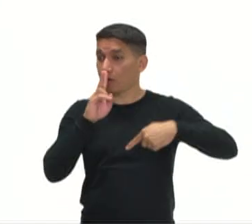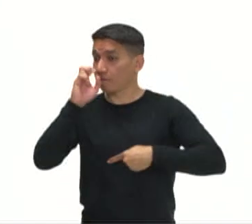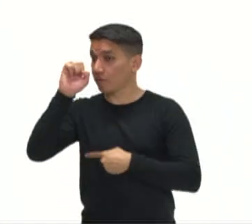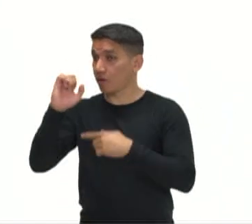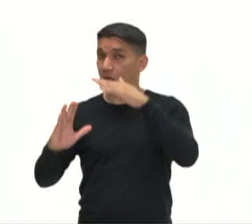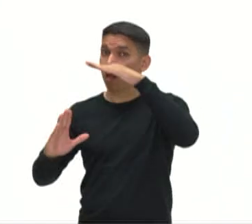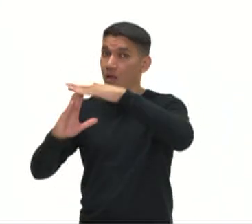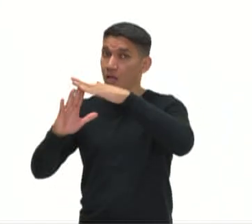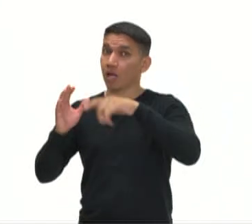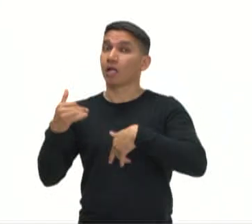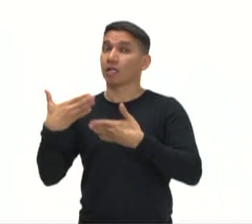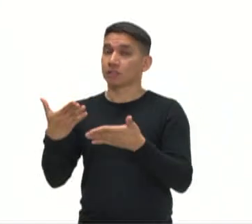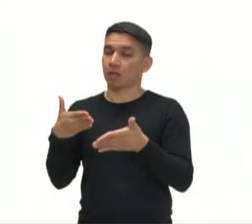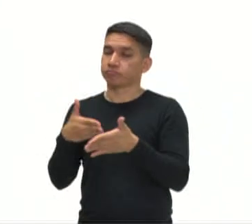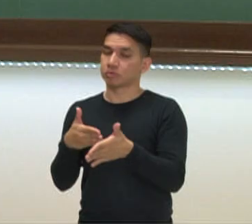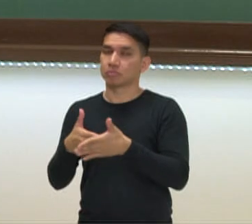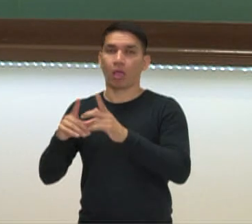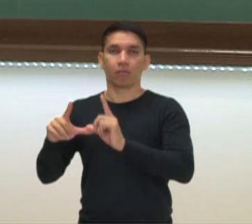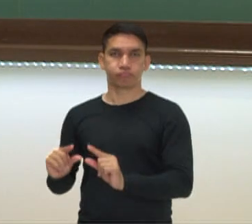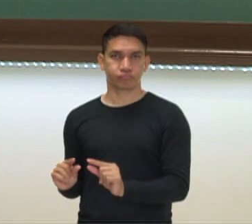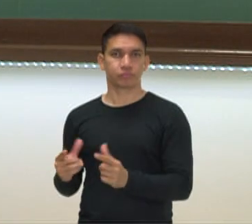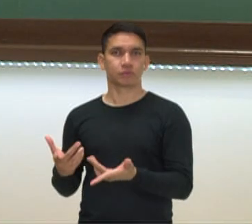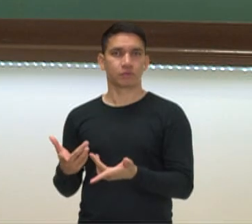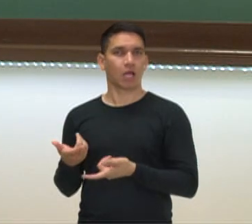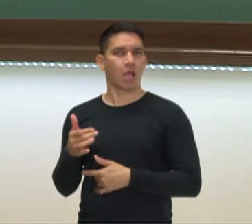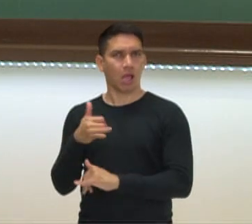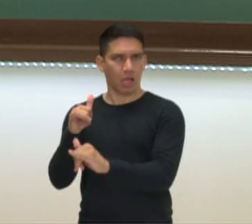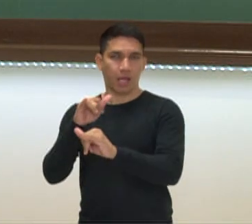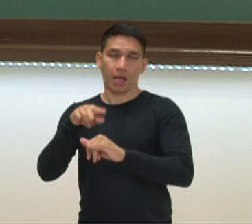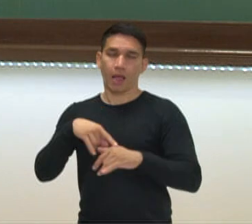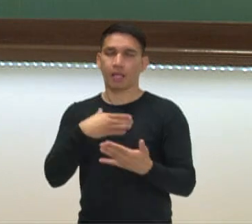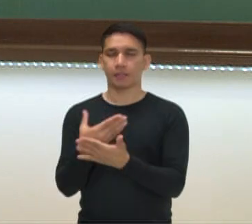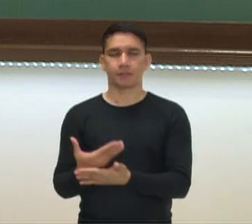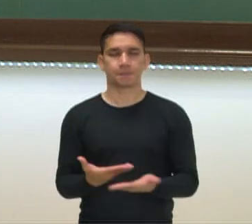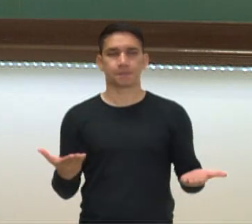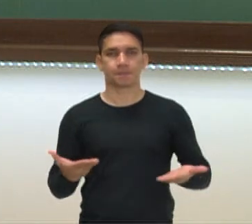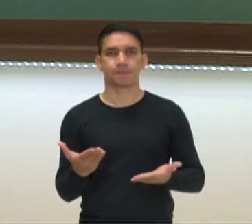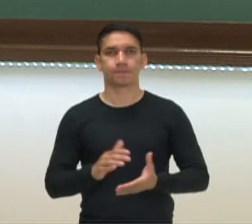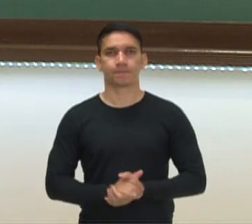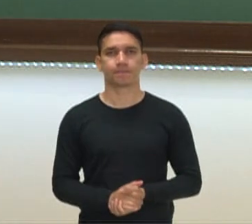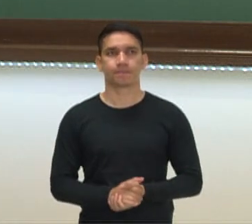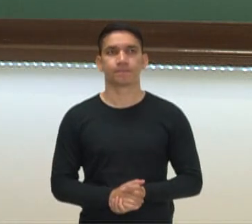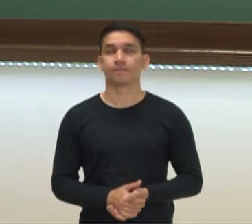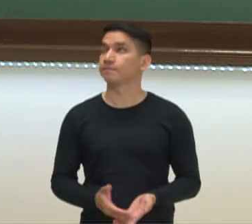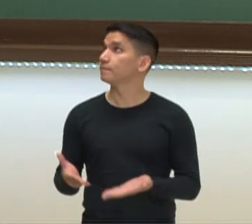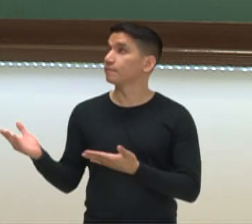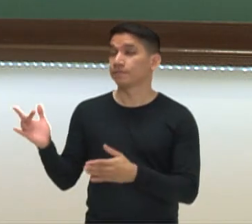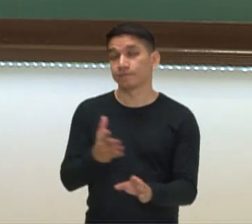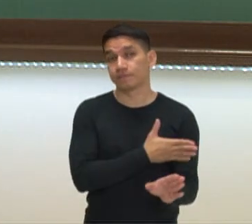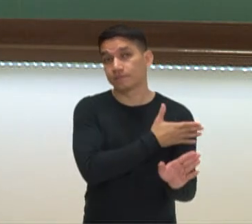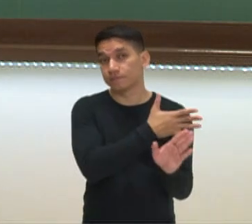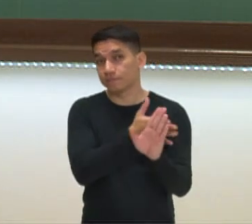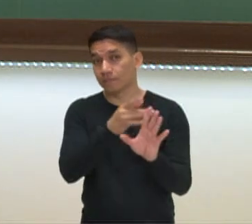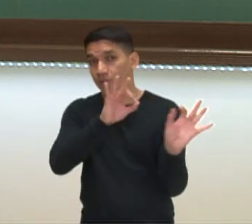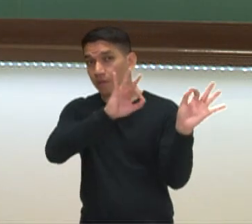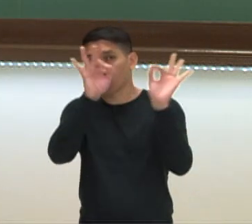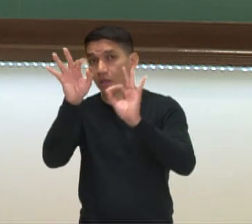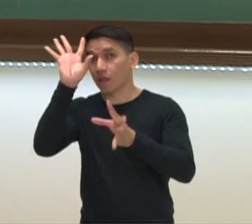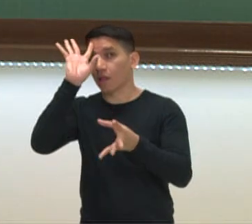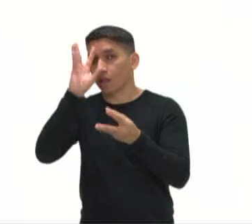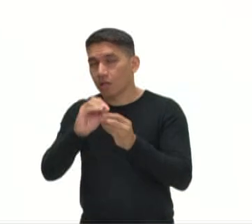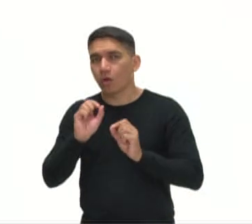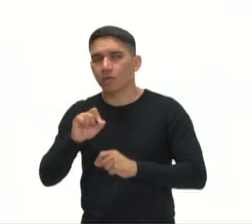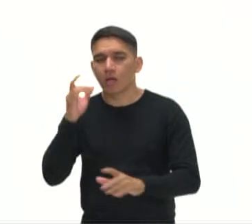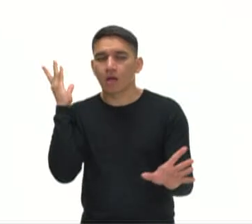alta, resistência elétrica baixa. Essa é a lição da aula de hoje. Então, retomando, para você achar a